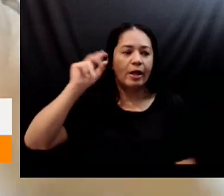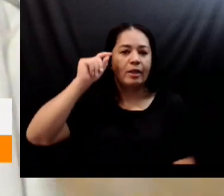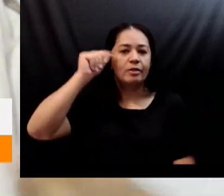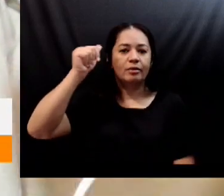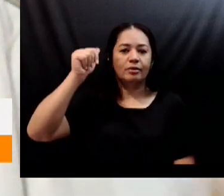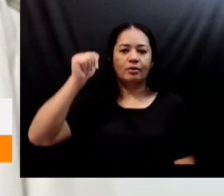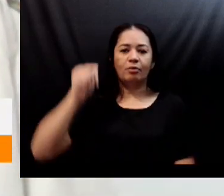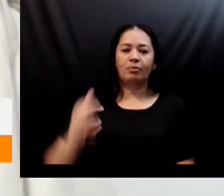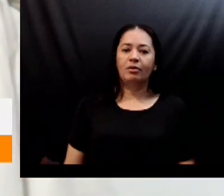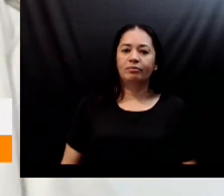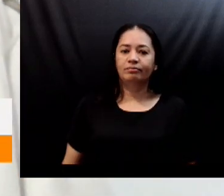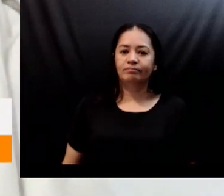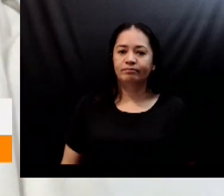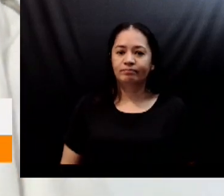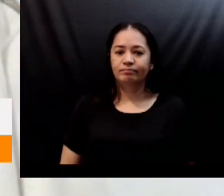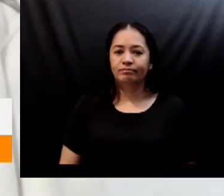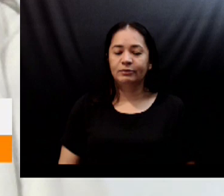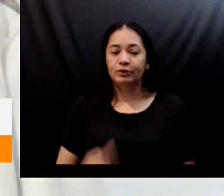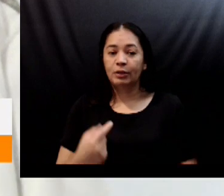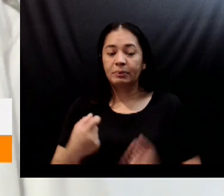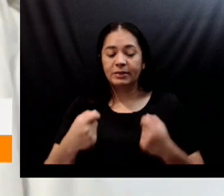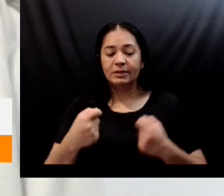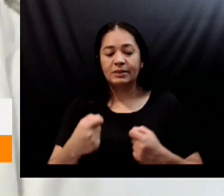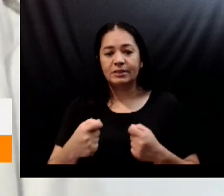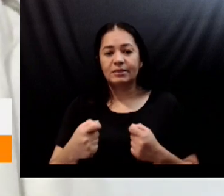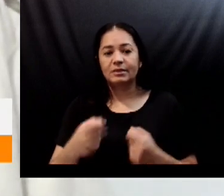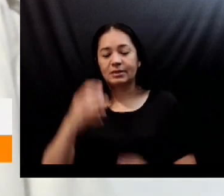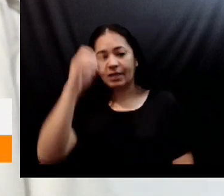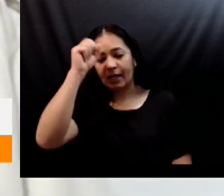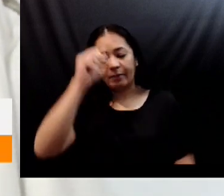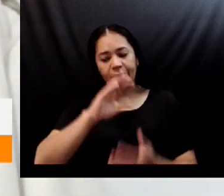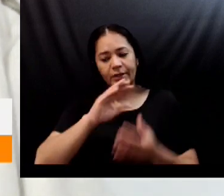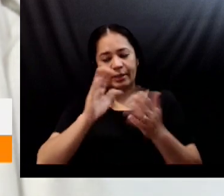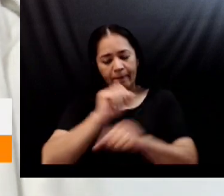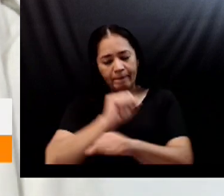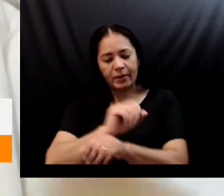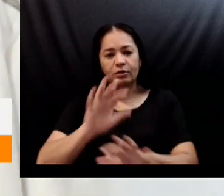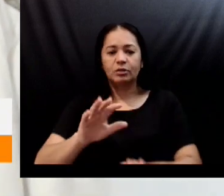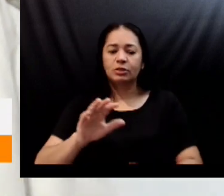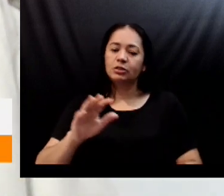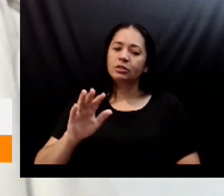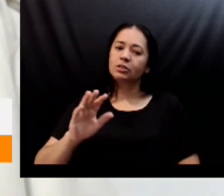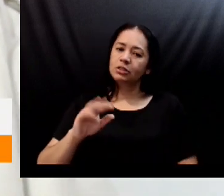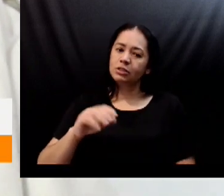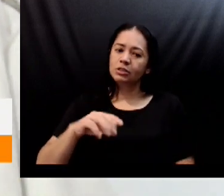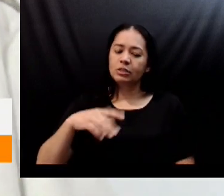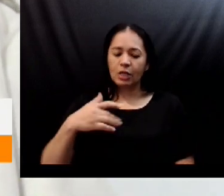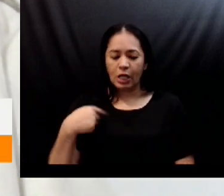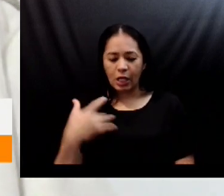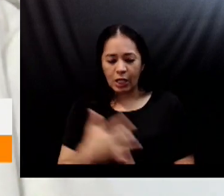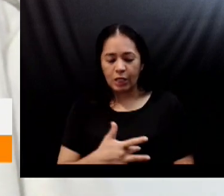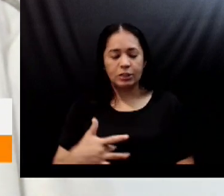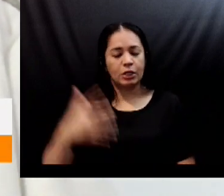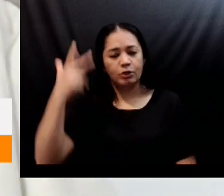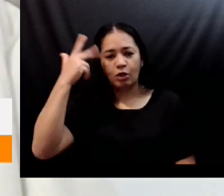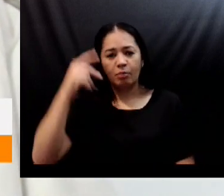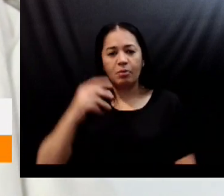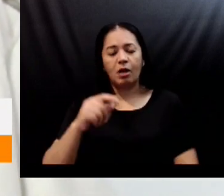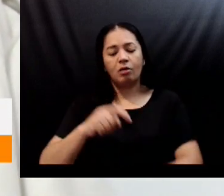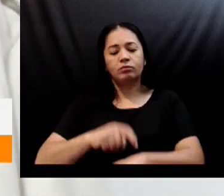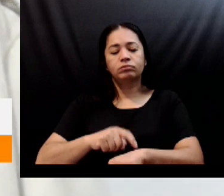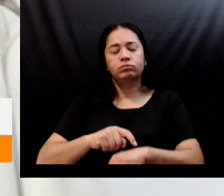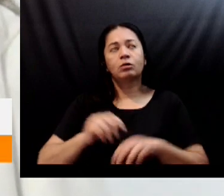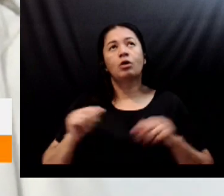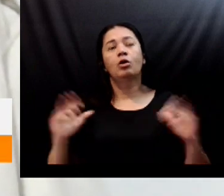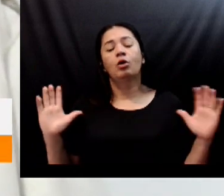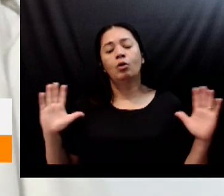a gente precisa aprender a desconstruir isso, que sim, faz parte da nossa saúde ficar alguns momentos desligado. O nosso cérebro não